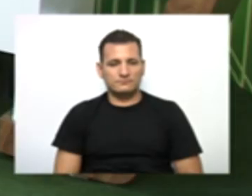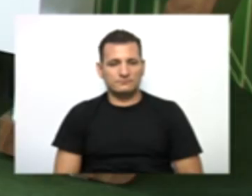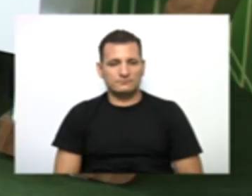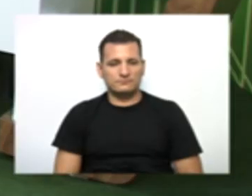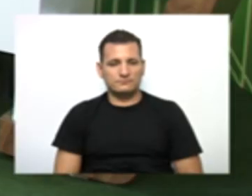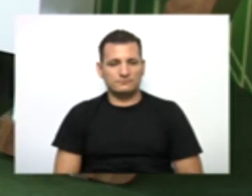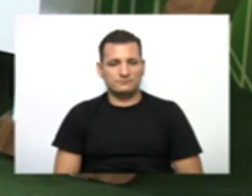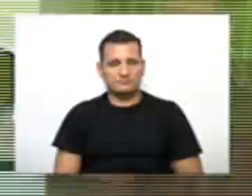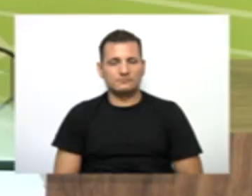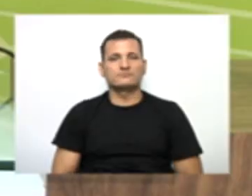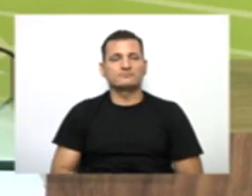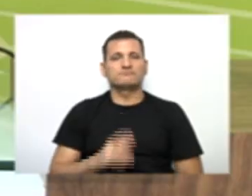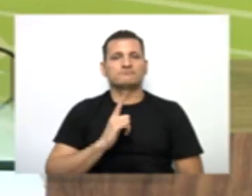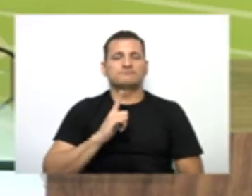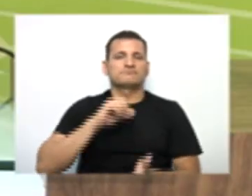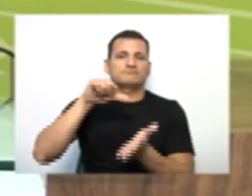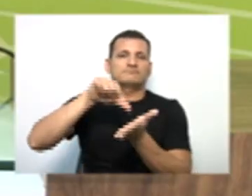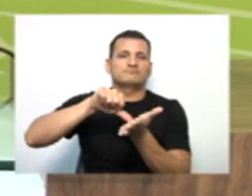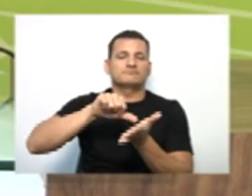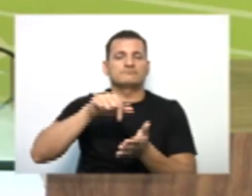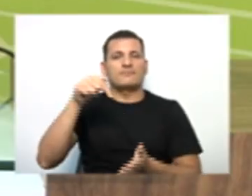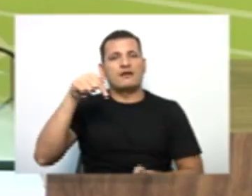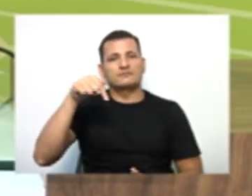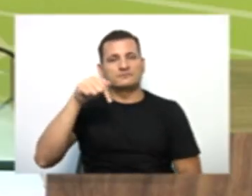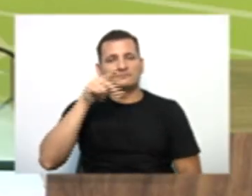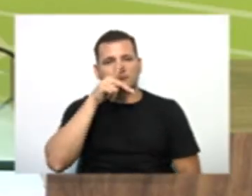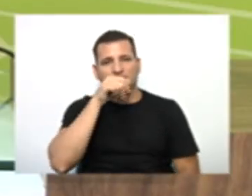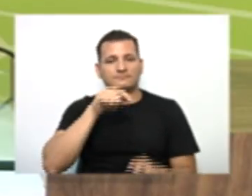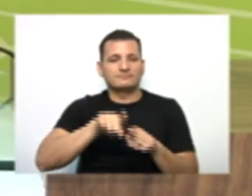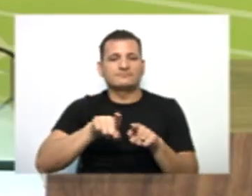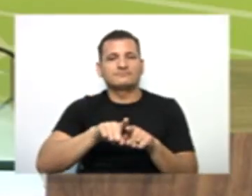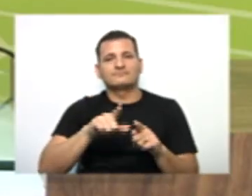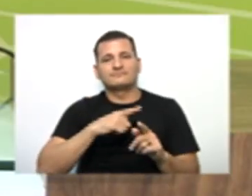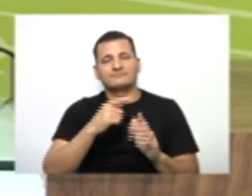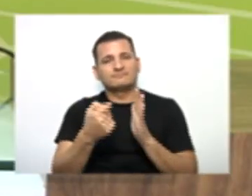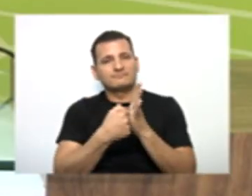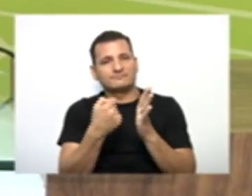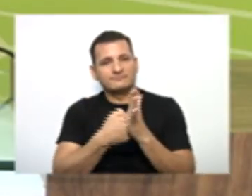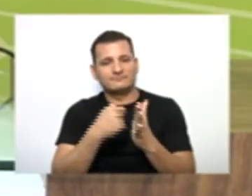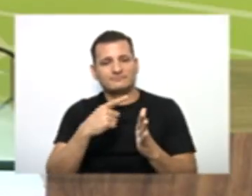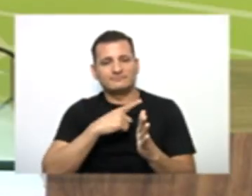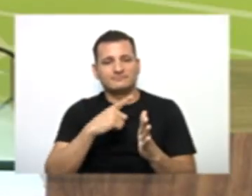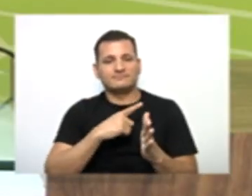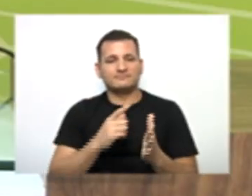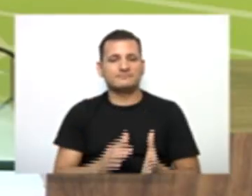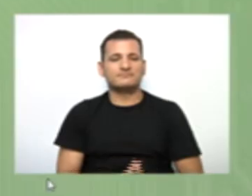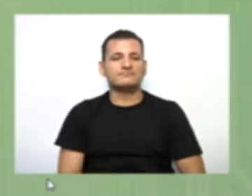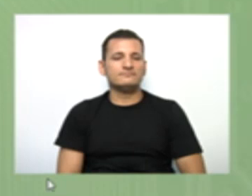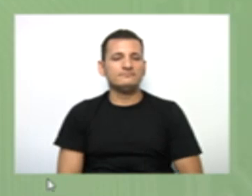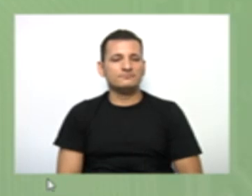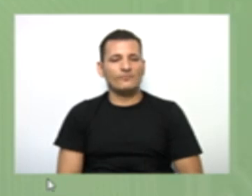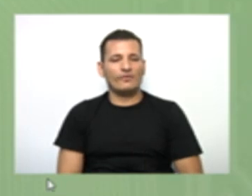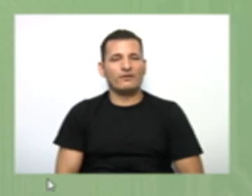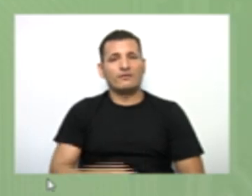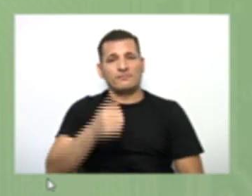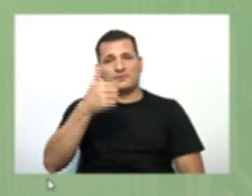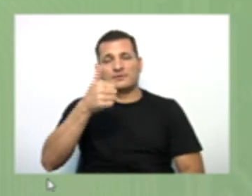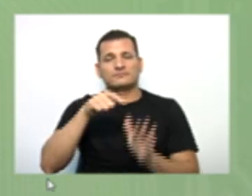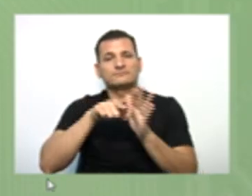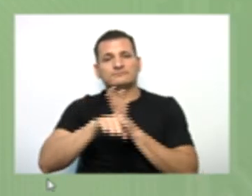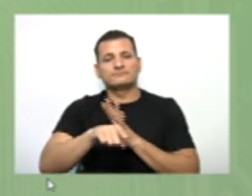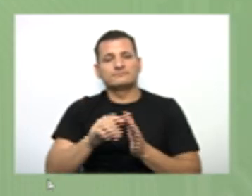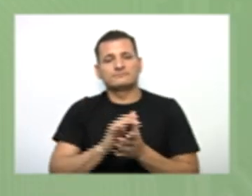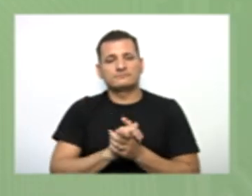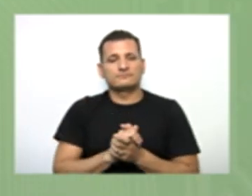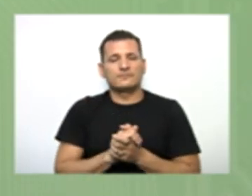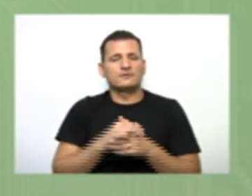Tô vendo que o Zona Norte está participando já também aqui, né? O Zona Norte está participando bem. Legal. Como é que é, professora? Primeira pergunta aí. Primeira pergunta.